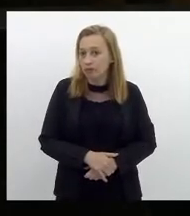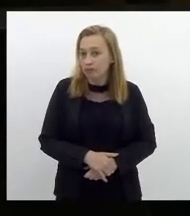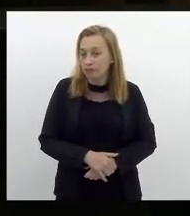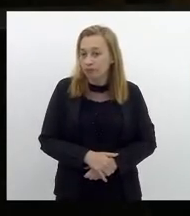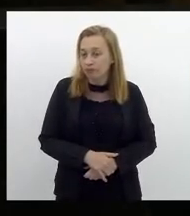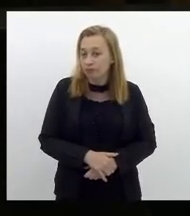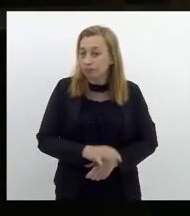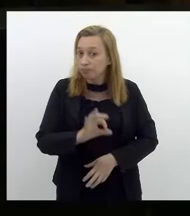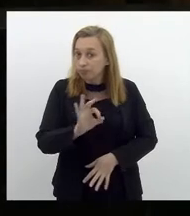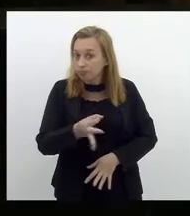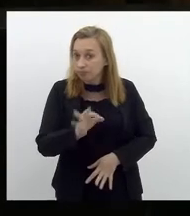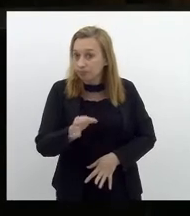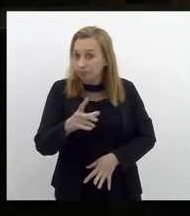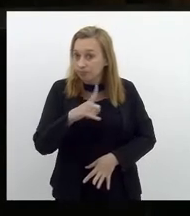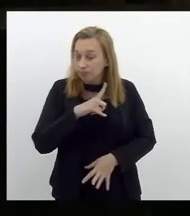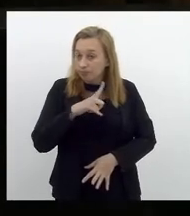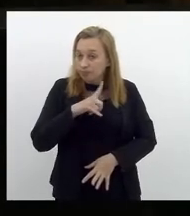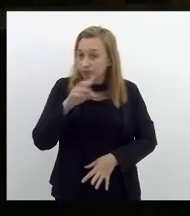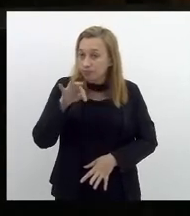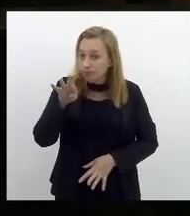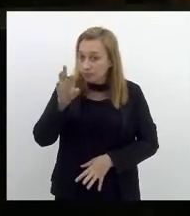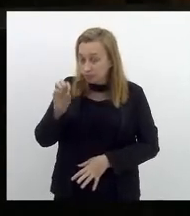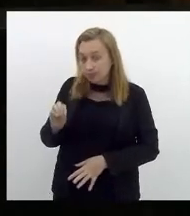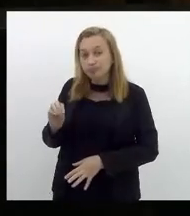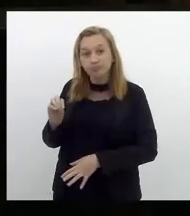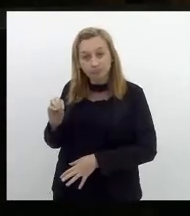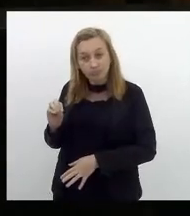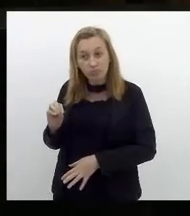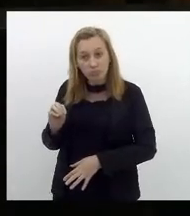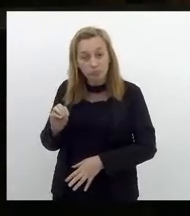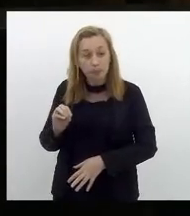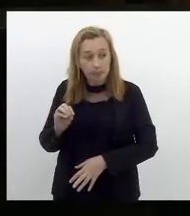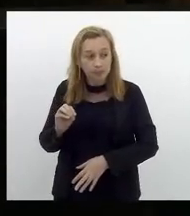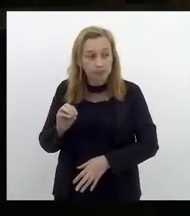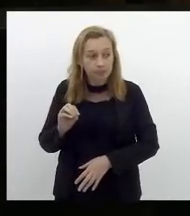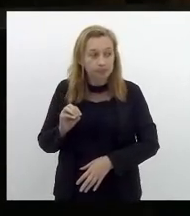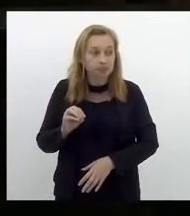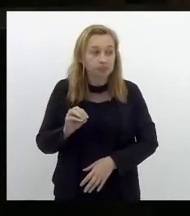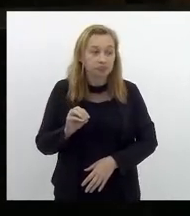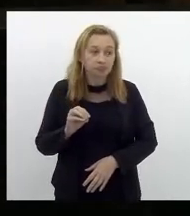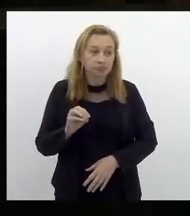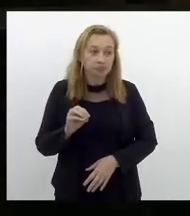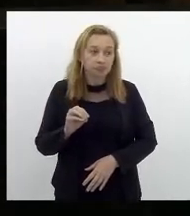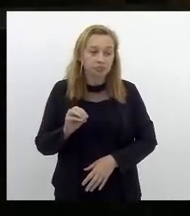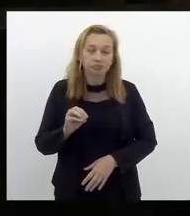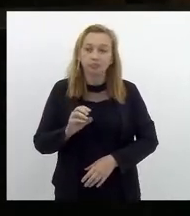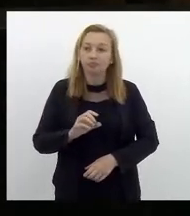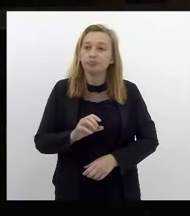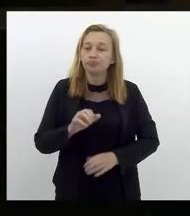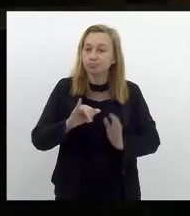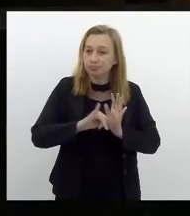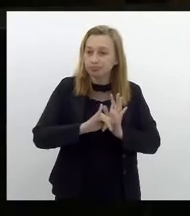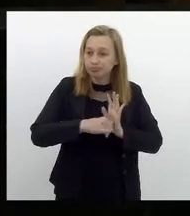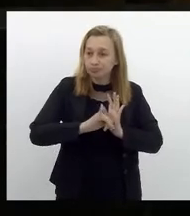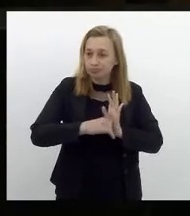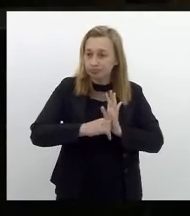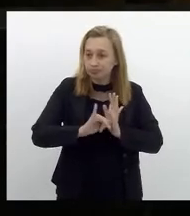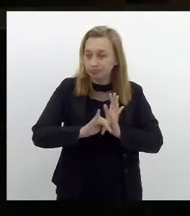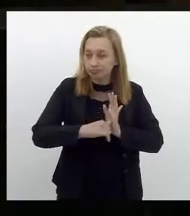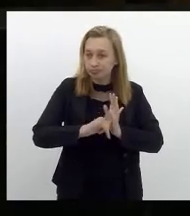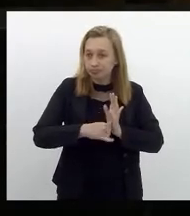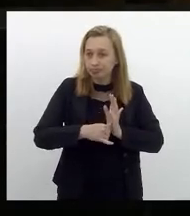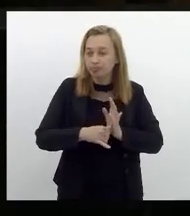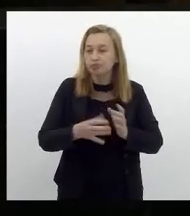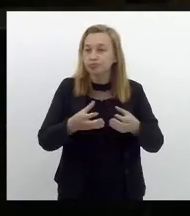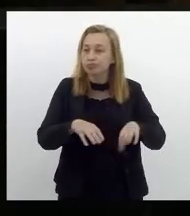está garantido os triênios para o objeto desse edital de concurso público.